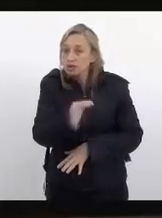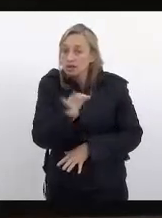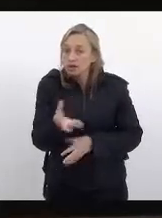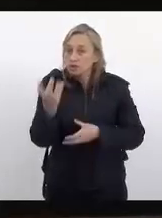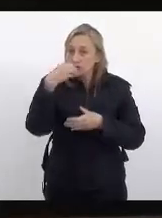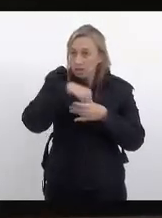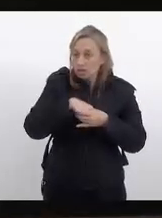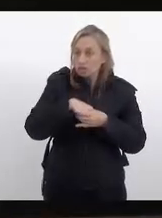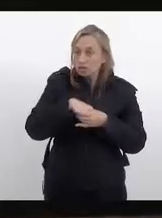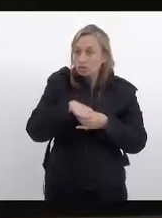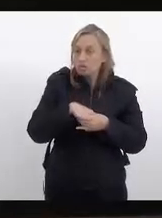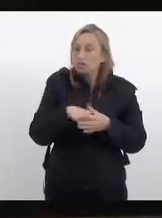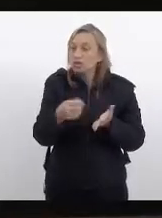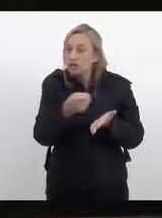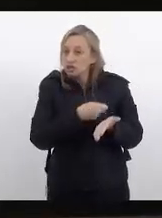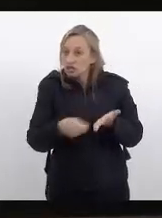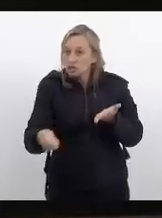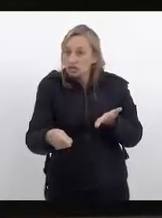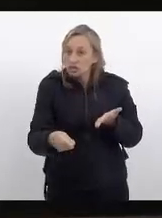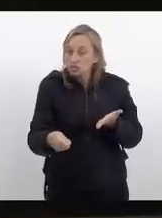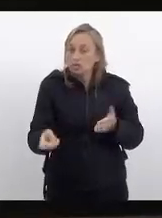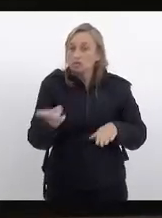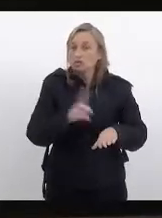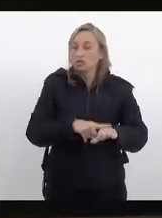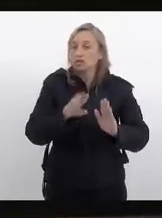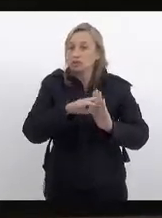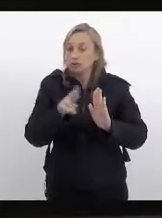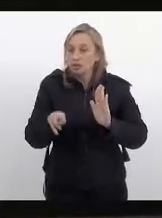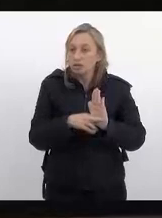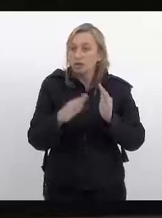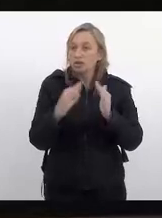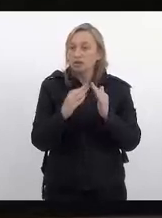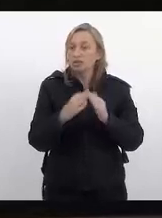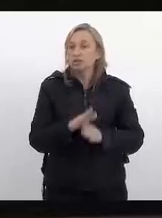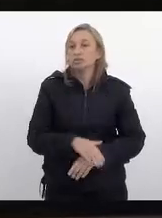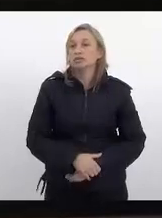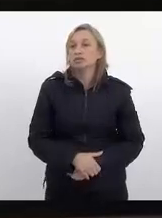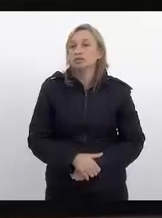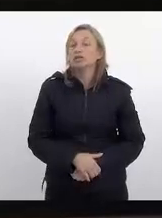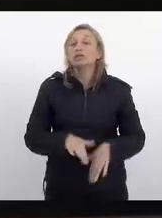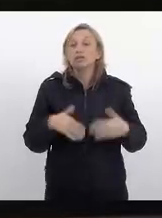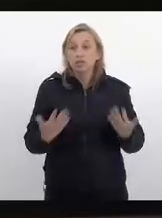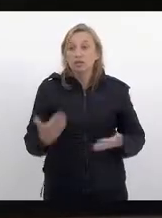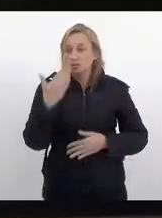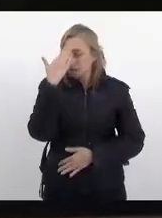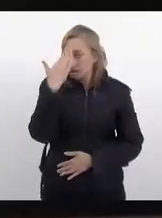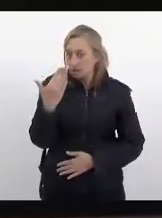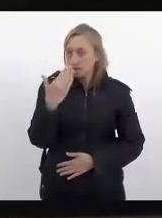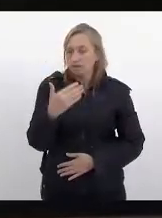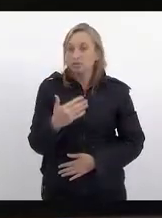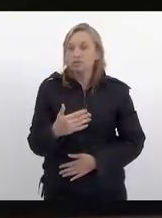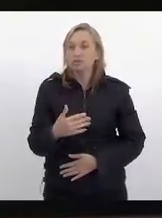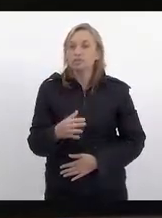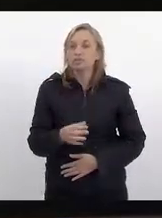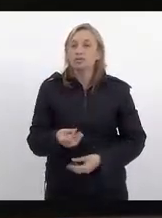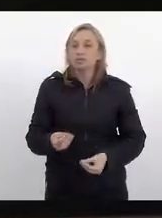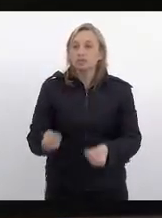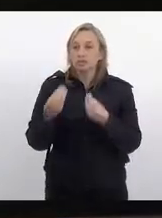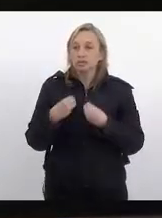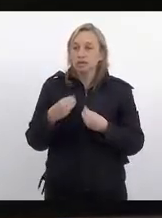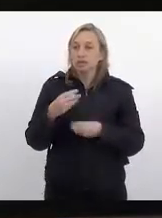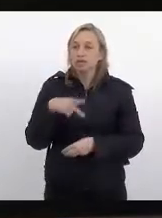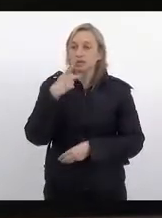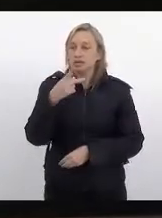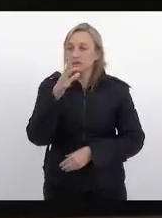dentro do que tá escrito no Regimento Interno dessa casa então muito obrigado por garantir